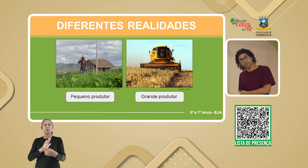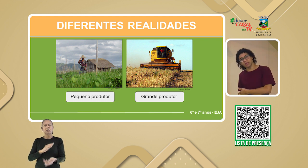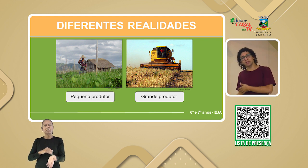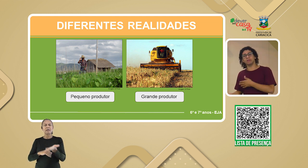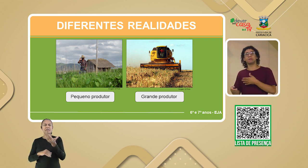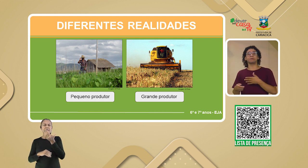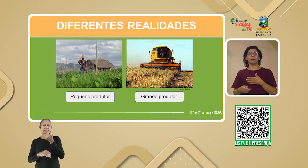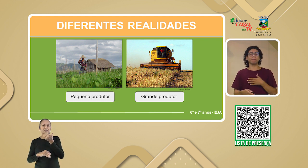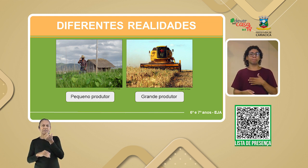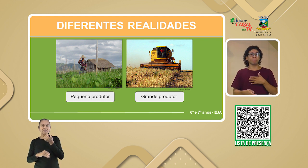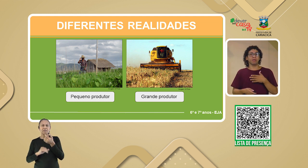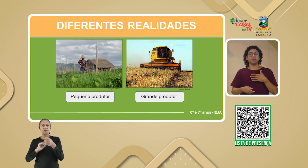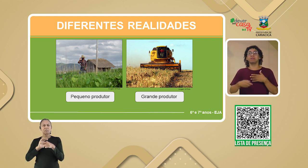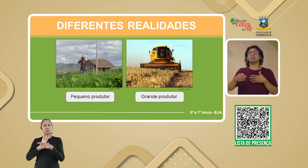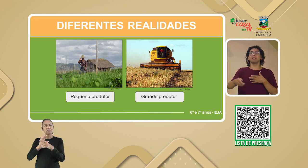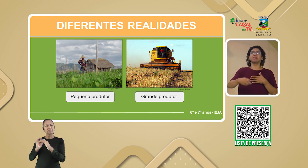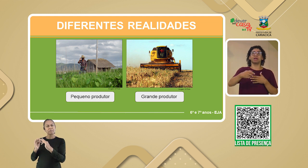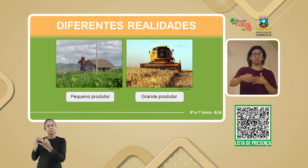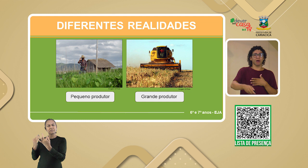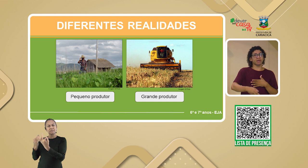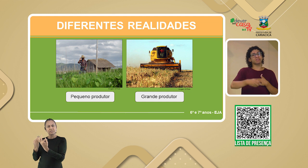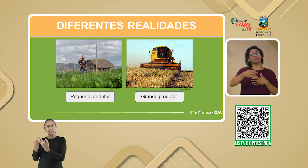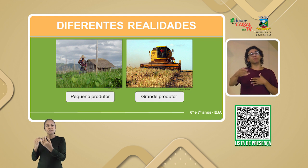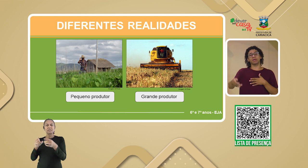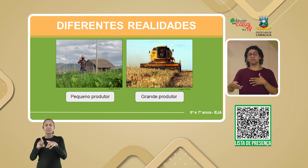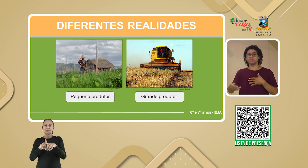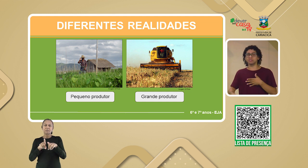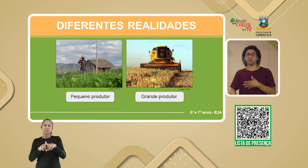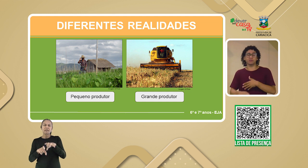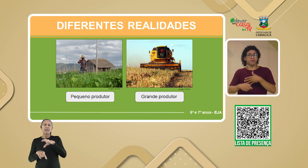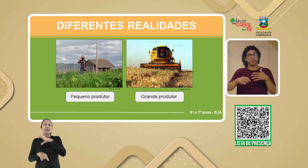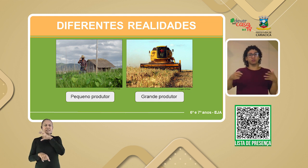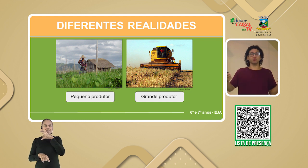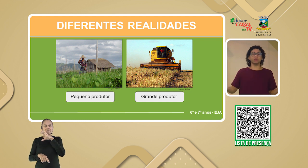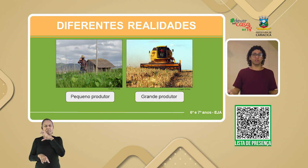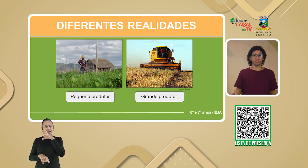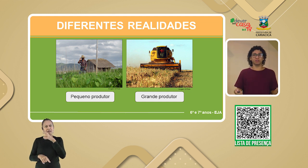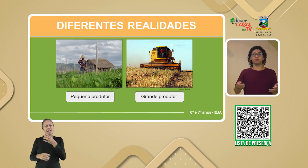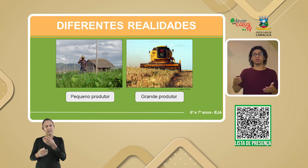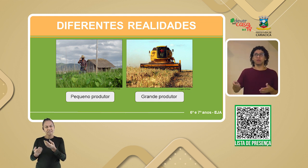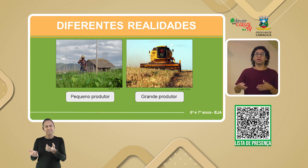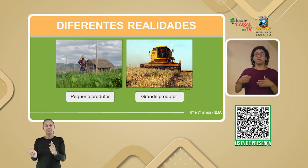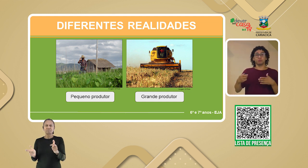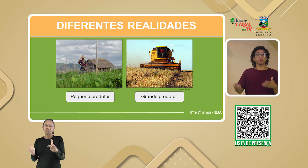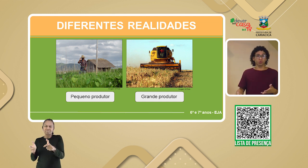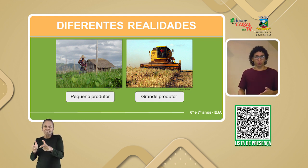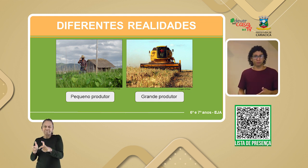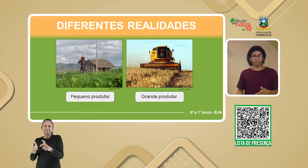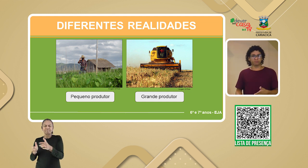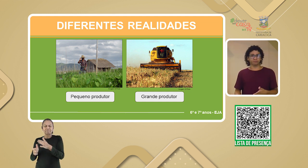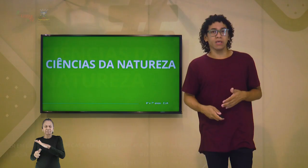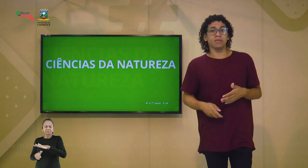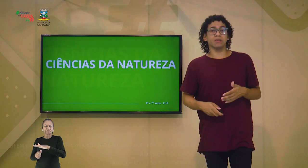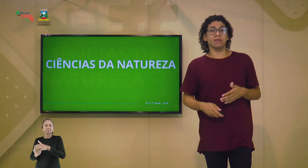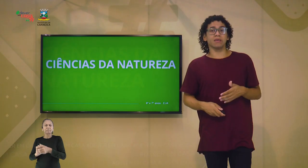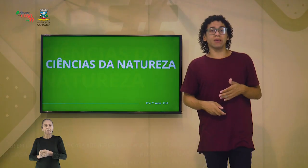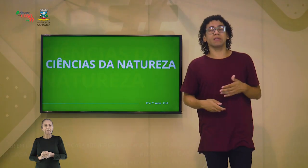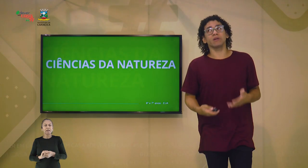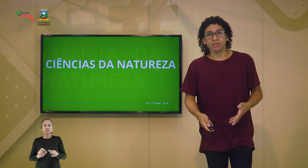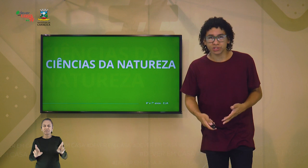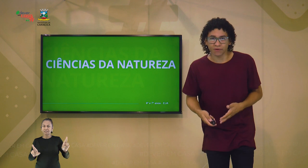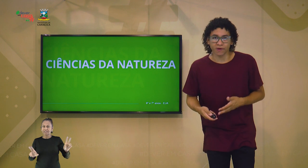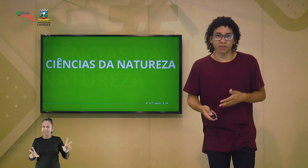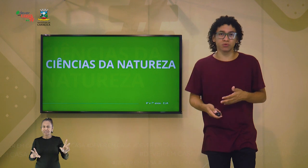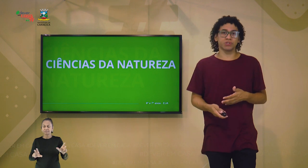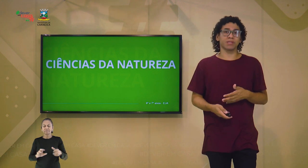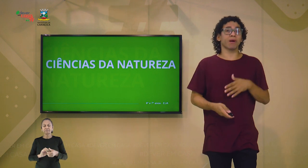da família dele, E se ele cria animais, também é nesse sentido, é diferente do grande produtor. E é